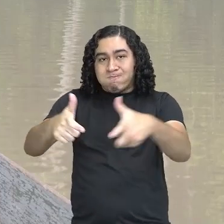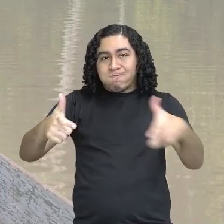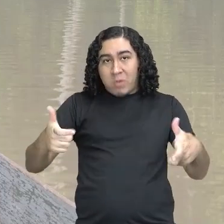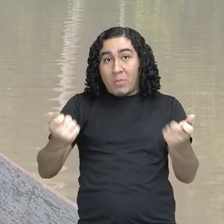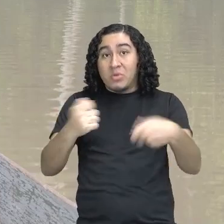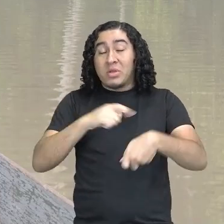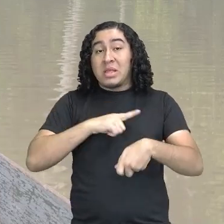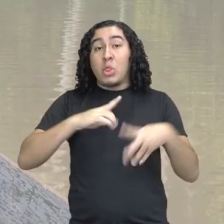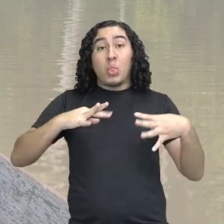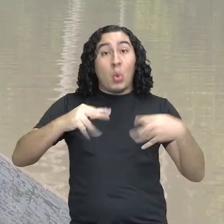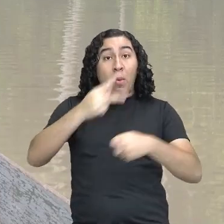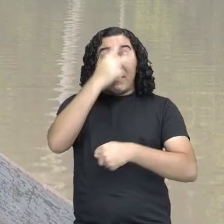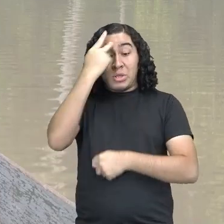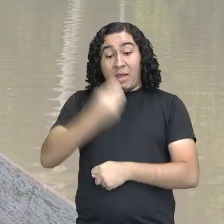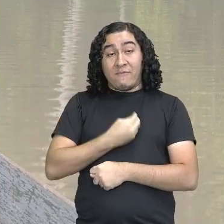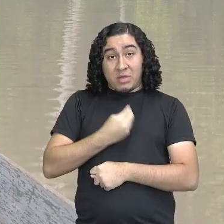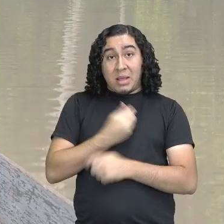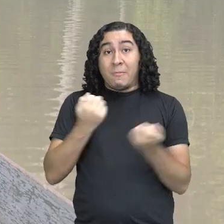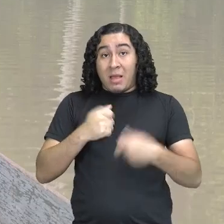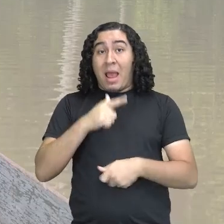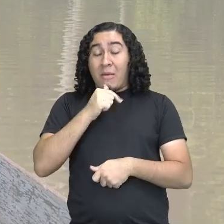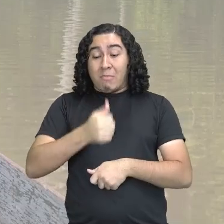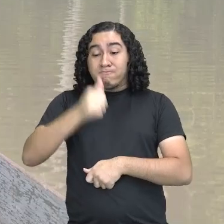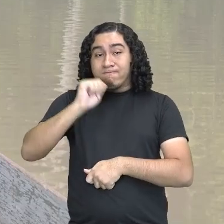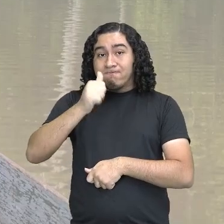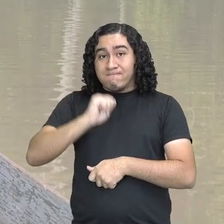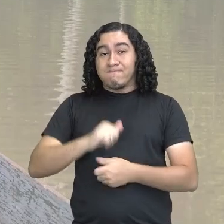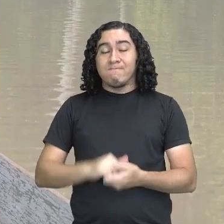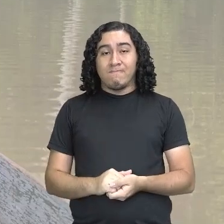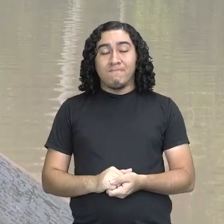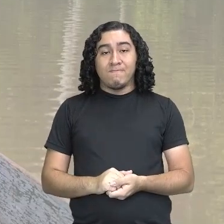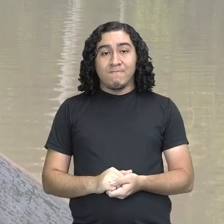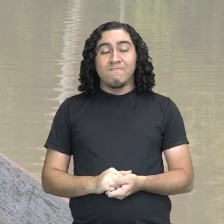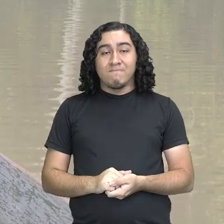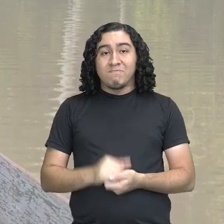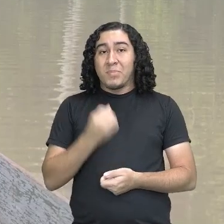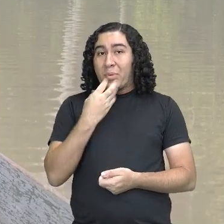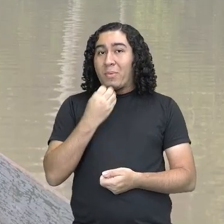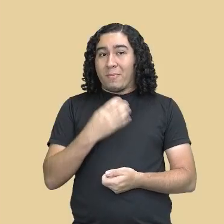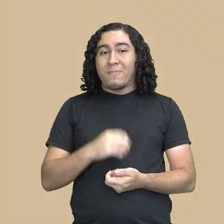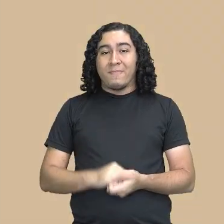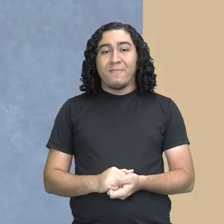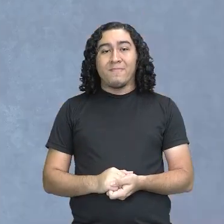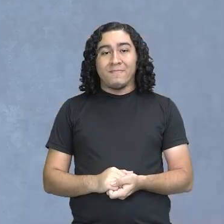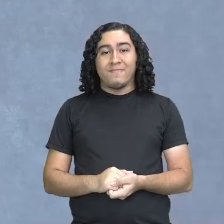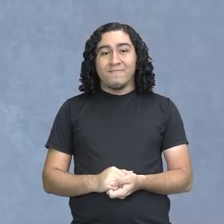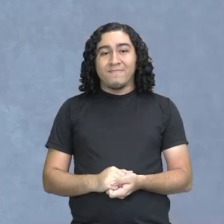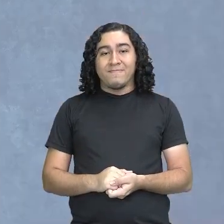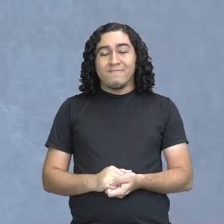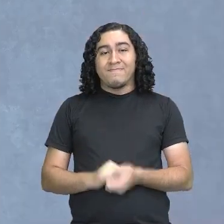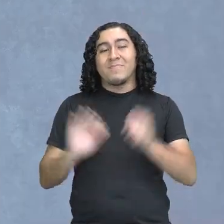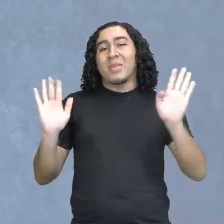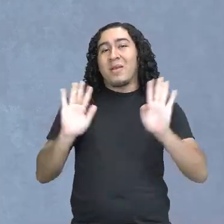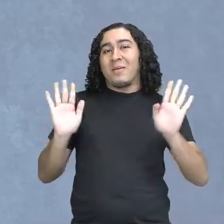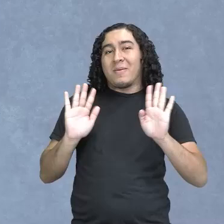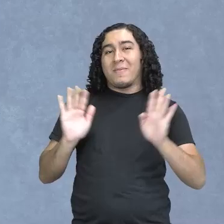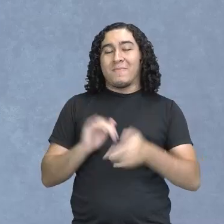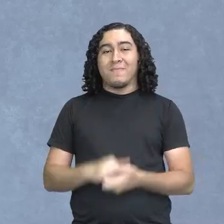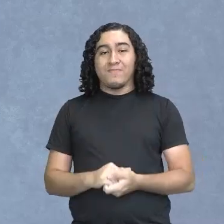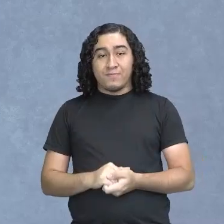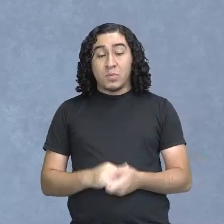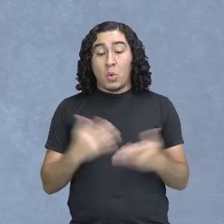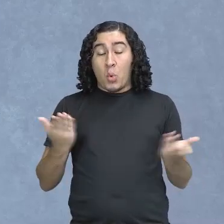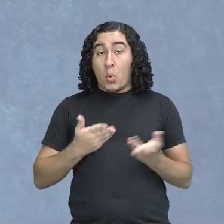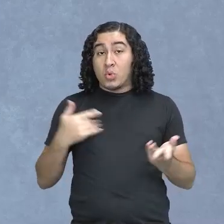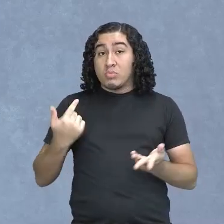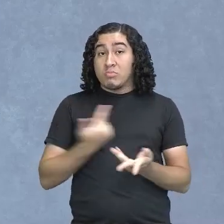para fornecer 1 litro de água para cada habitante na Terra, né? Muito bom! Olá, pessoal! Hoje